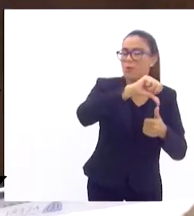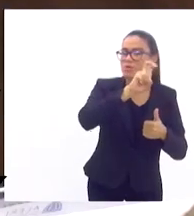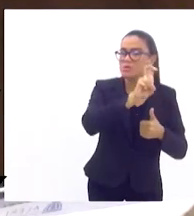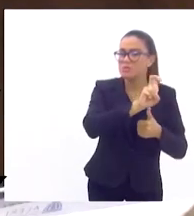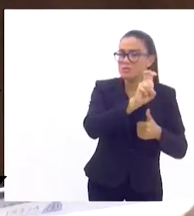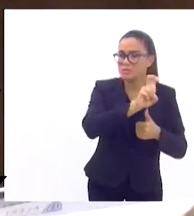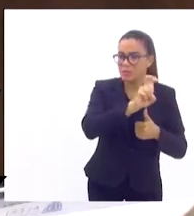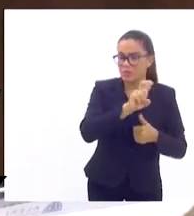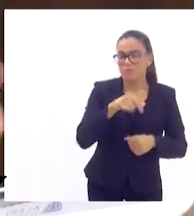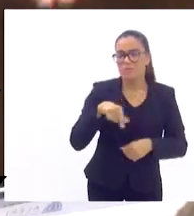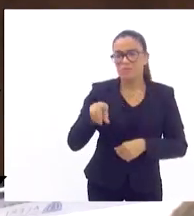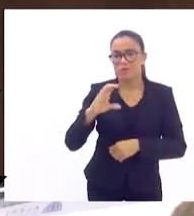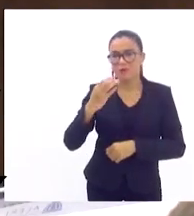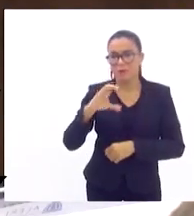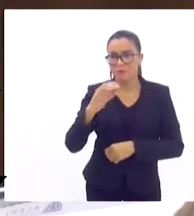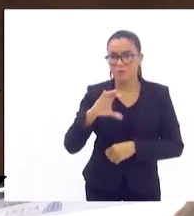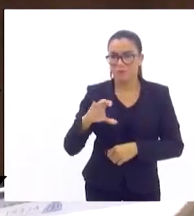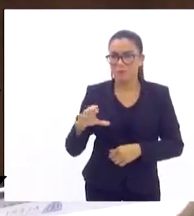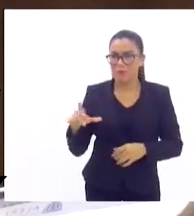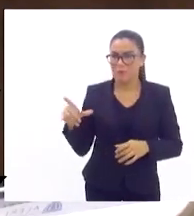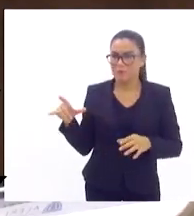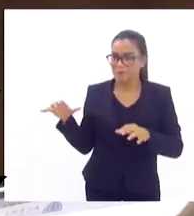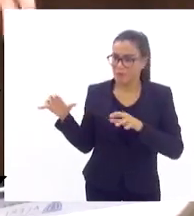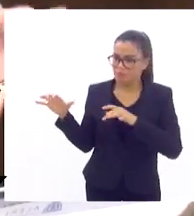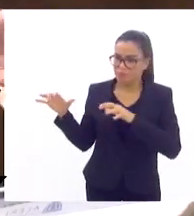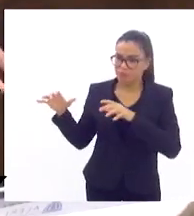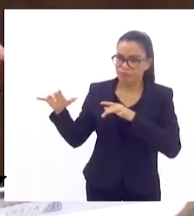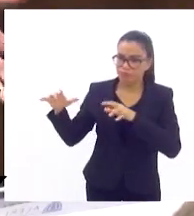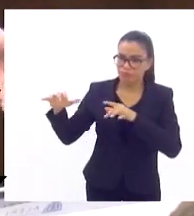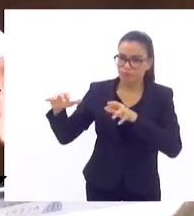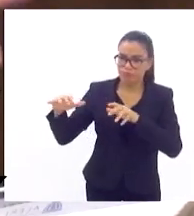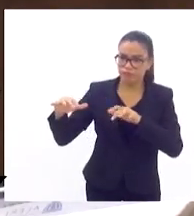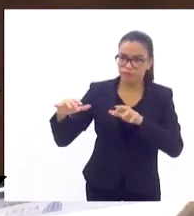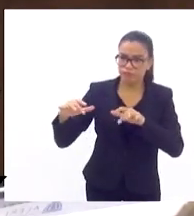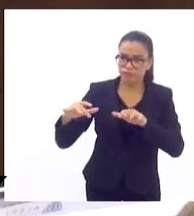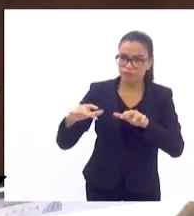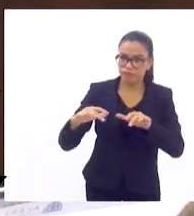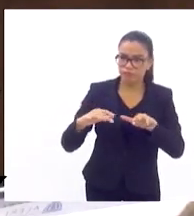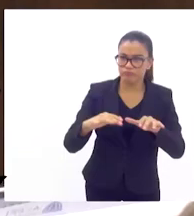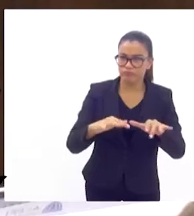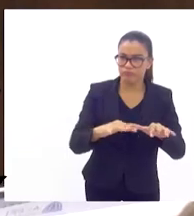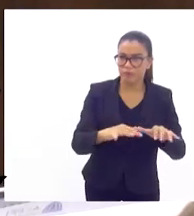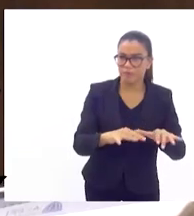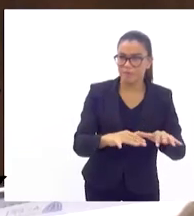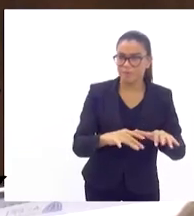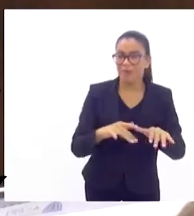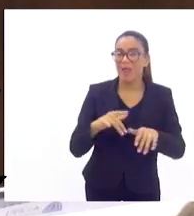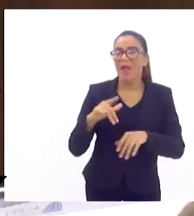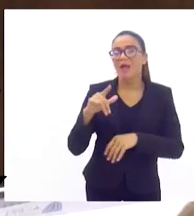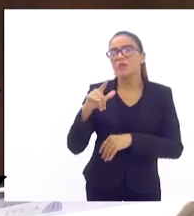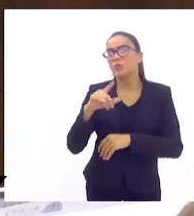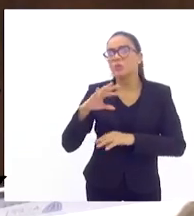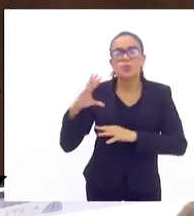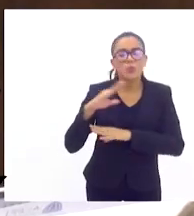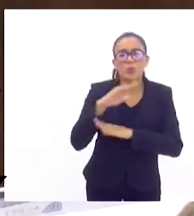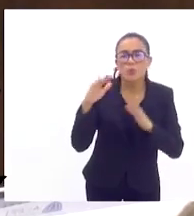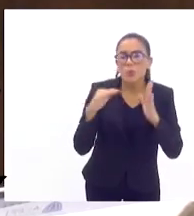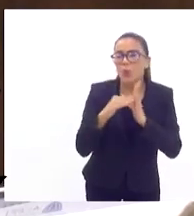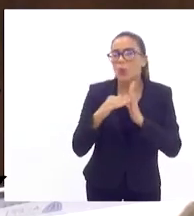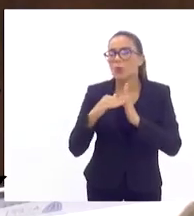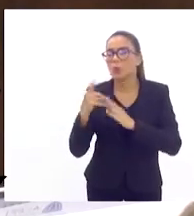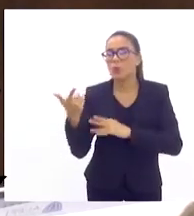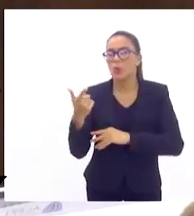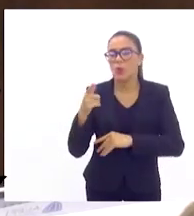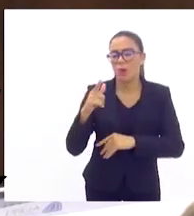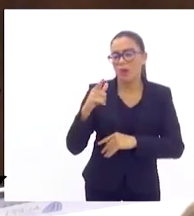metros de diâmetro, ele seria responsável por receber todos os corpos hídricos que atingiriam a Baía de